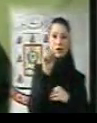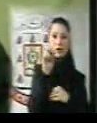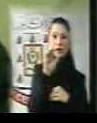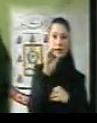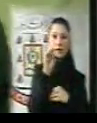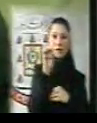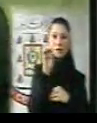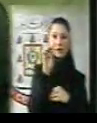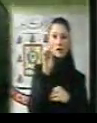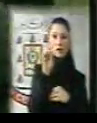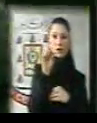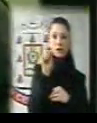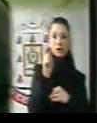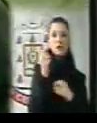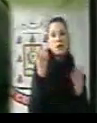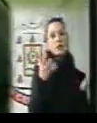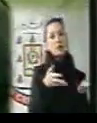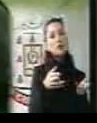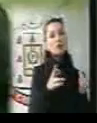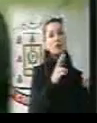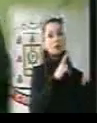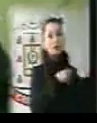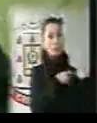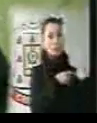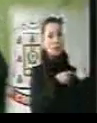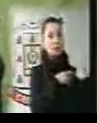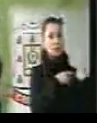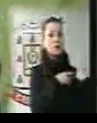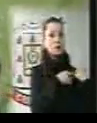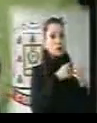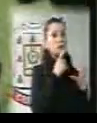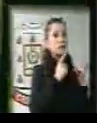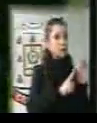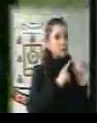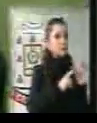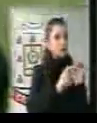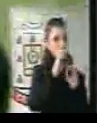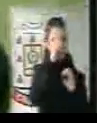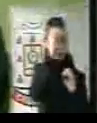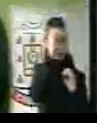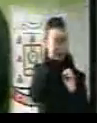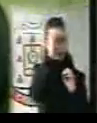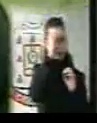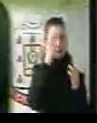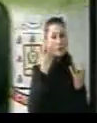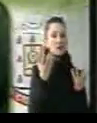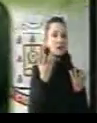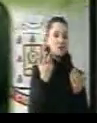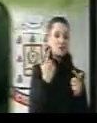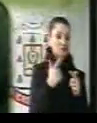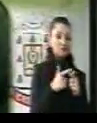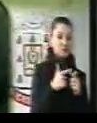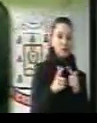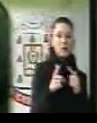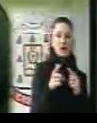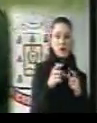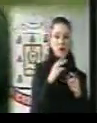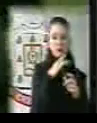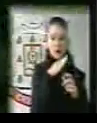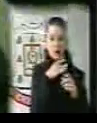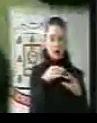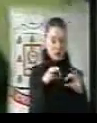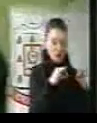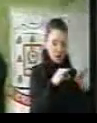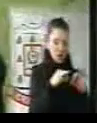nós deixarmos claro que isso hoje é de responsabilidade do município. Se ela está caótica, se está cheia de buracos, se precisa